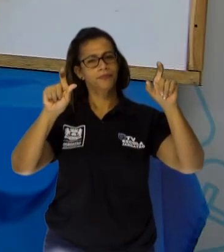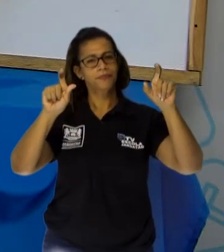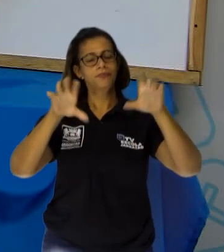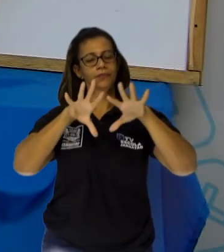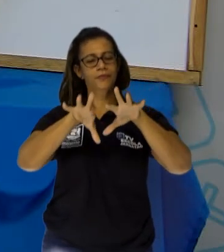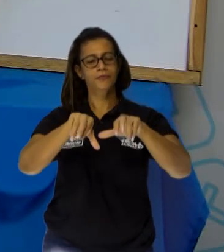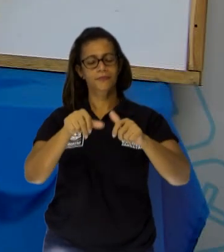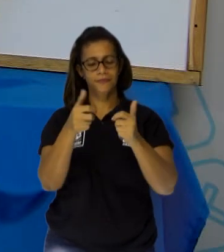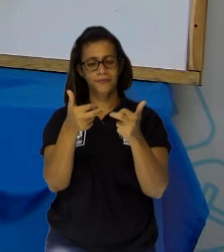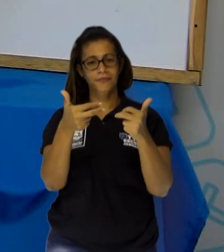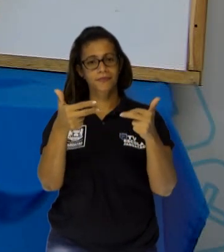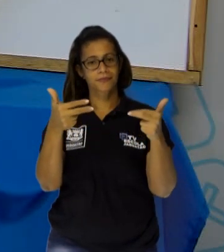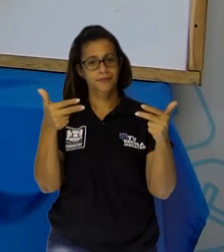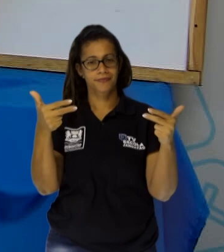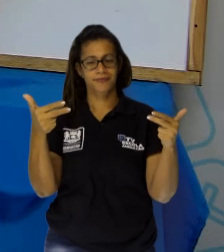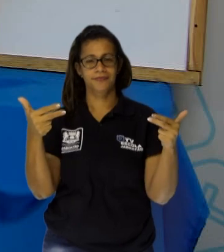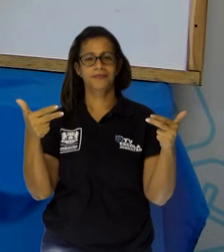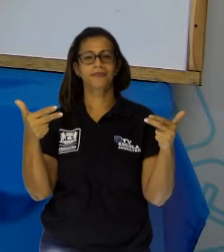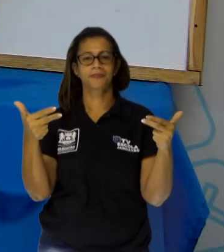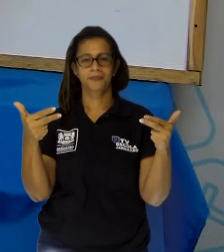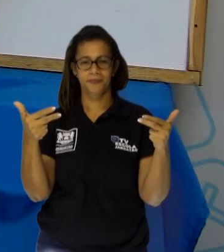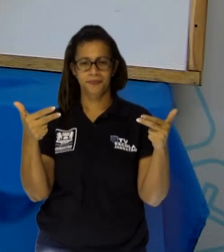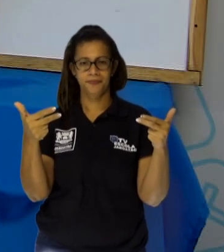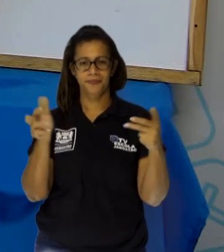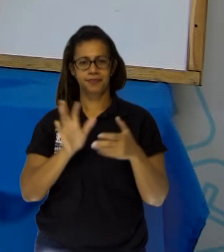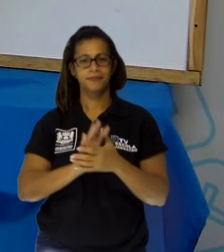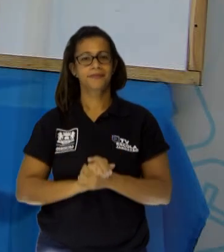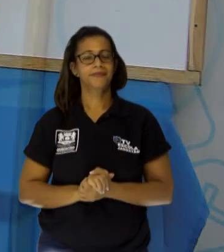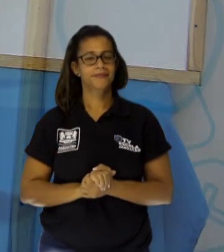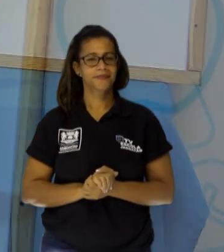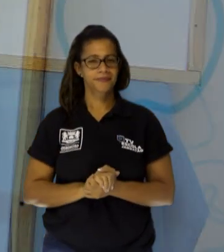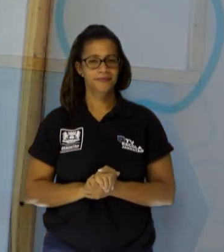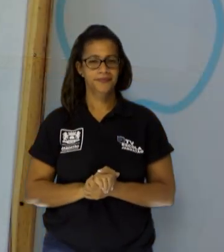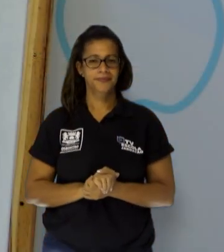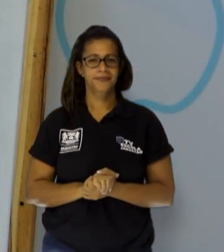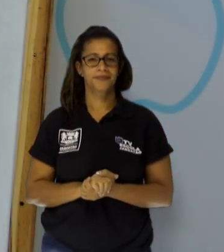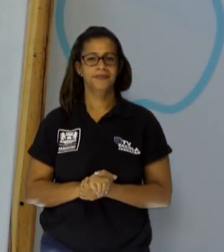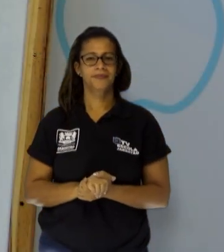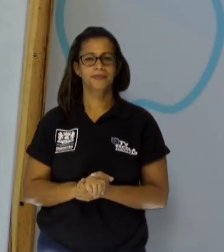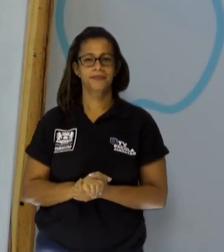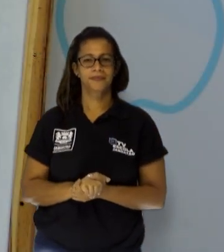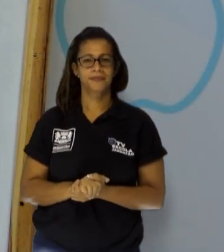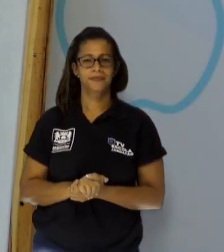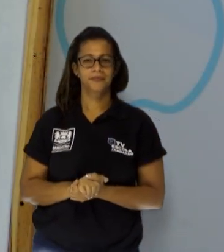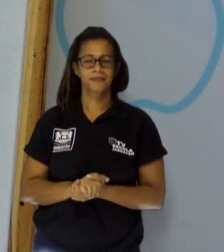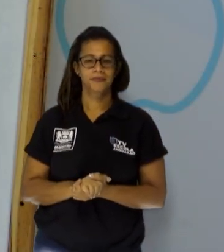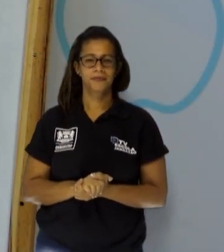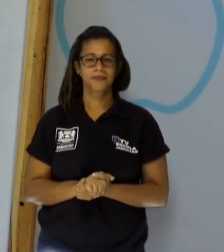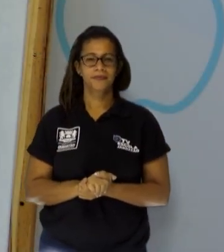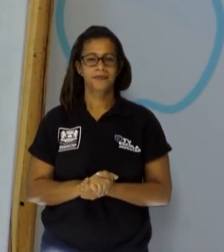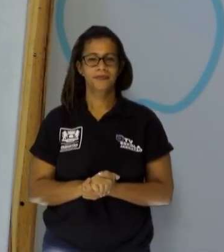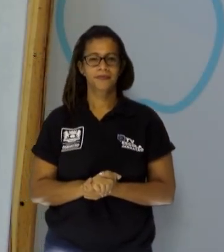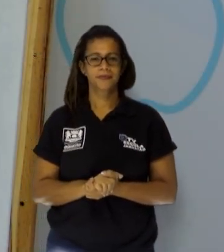de